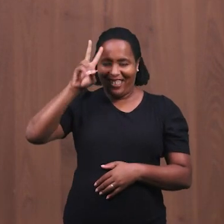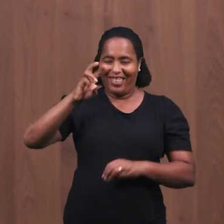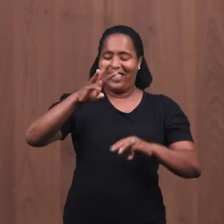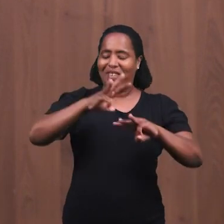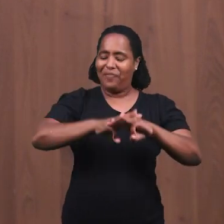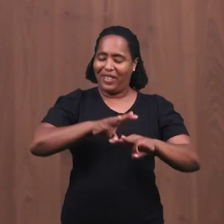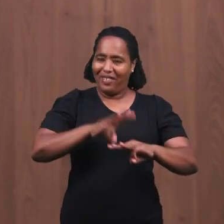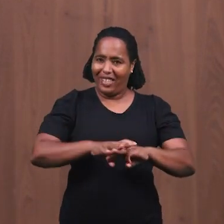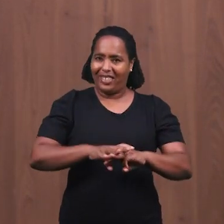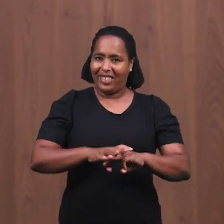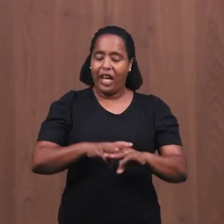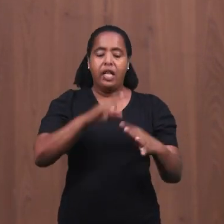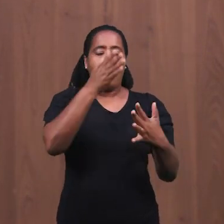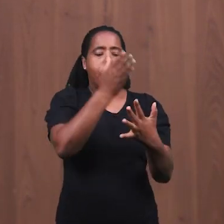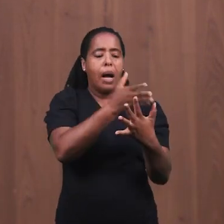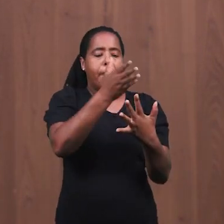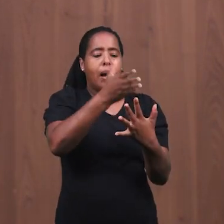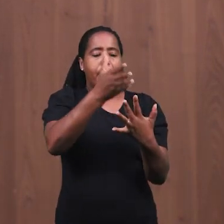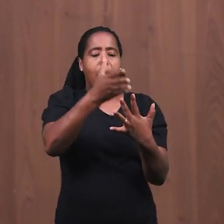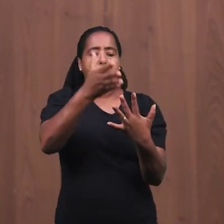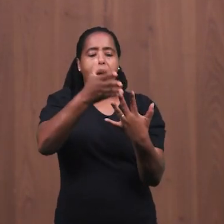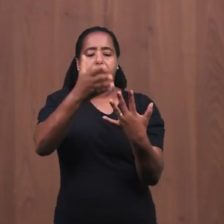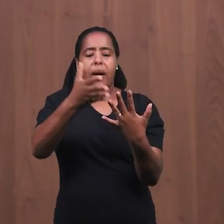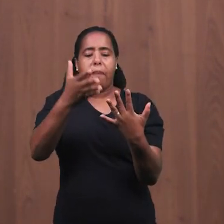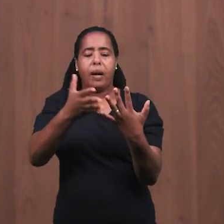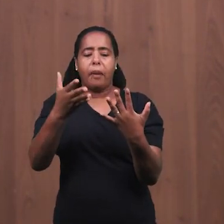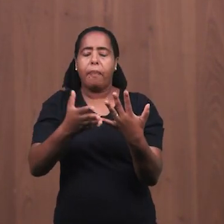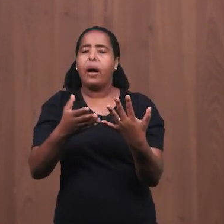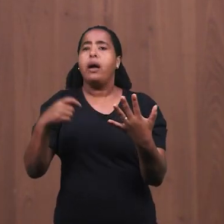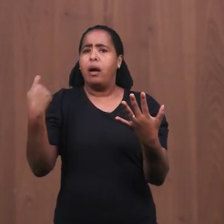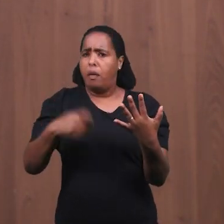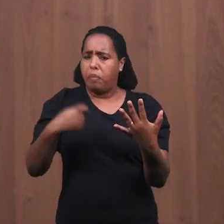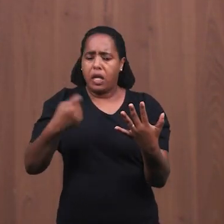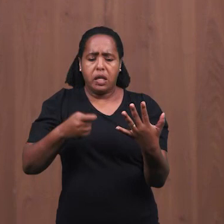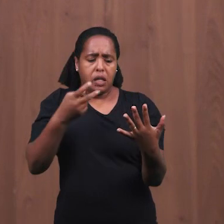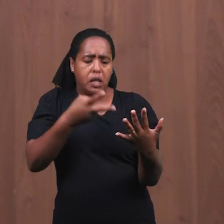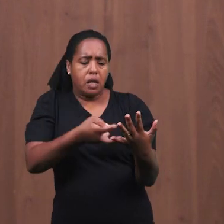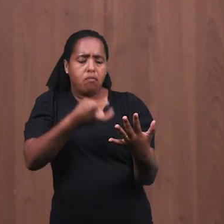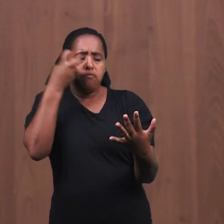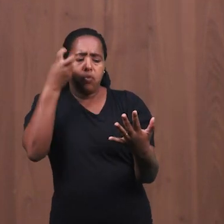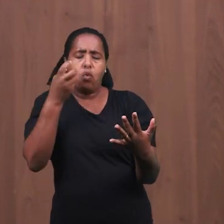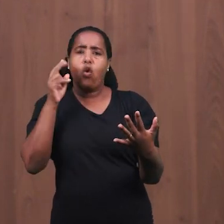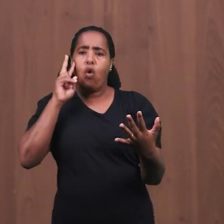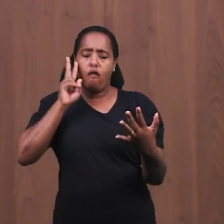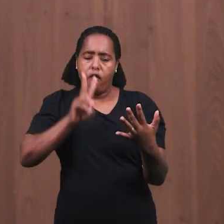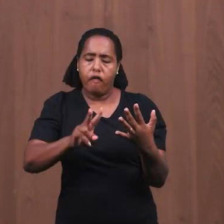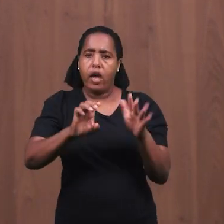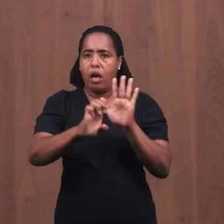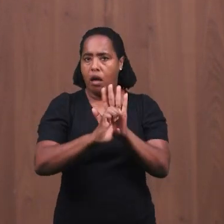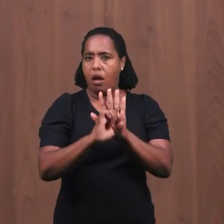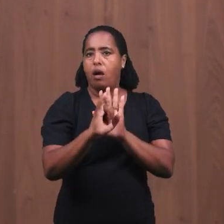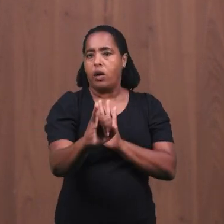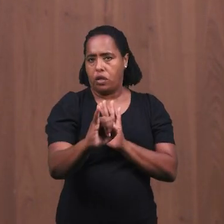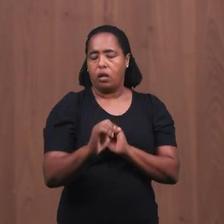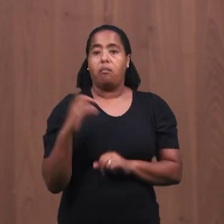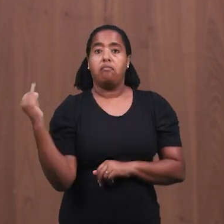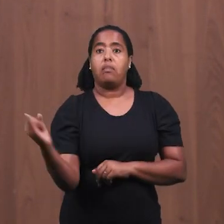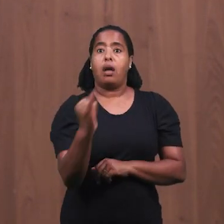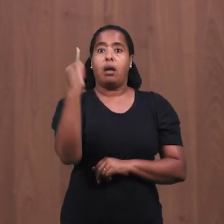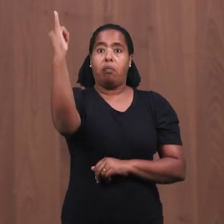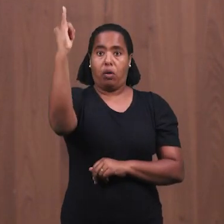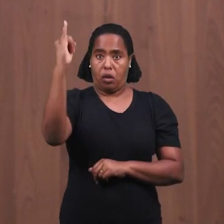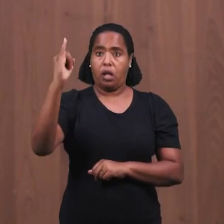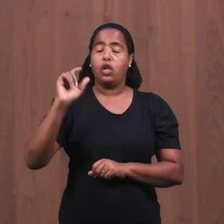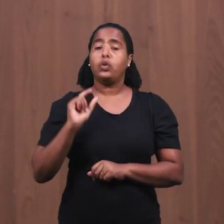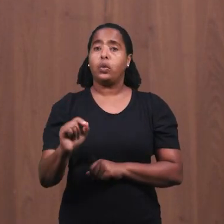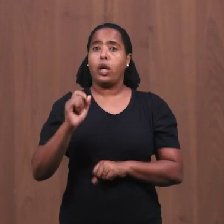Esta divisão precisa ser feita olhando o peso das disciplinas no edital. Importante destacar que,